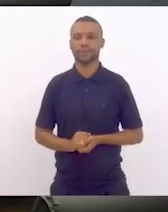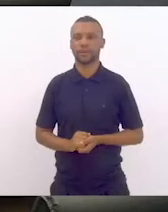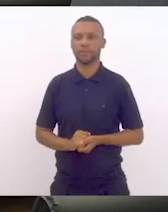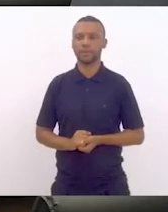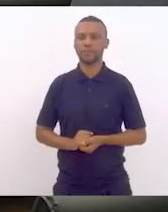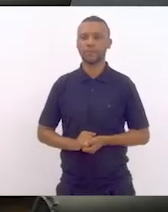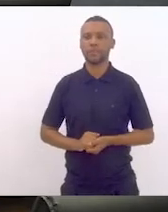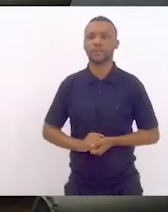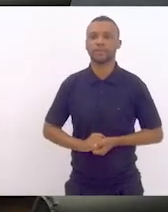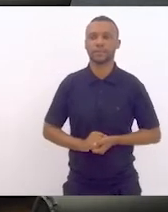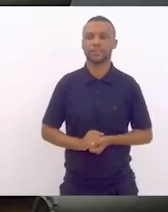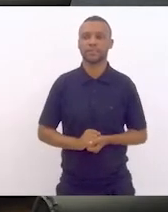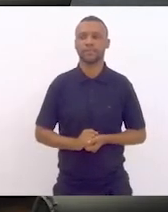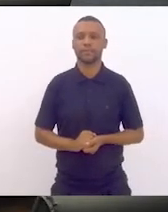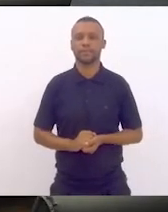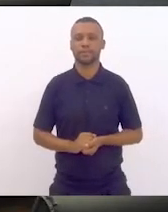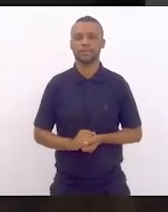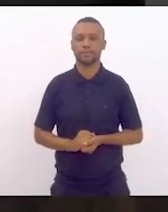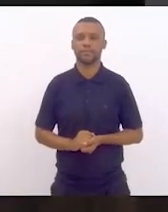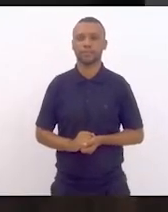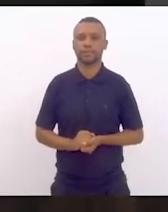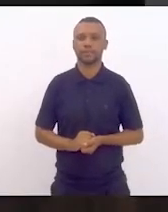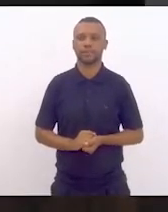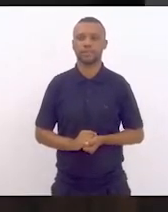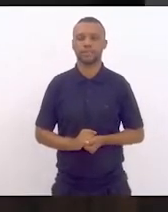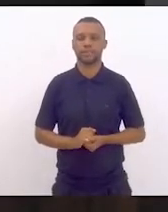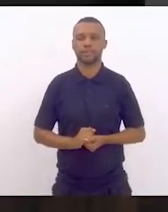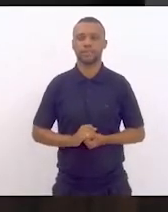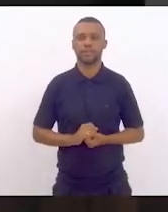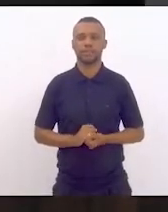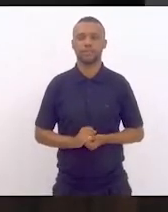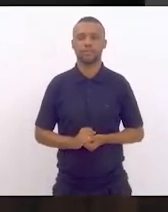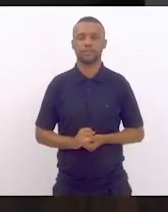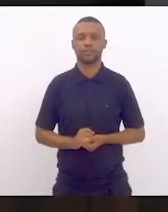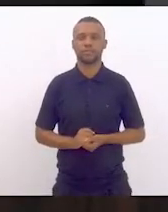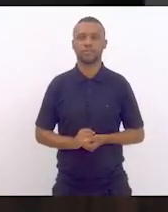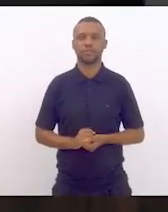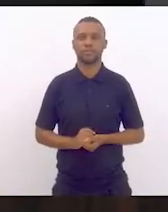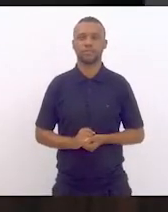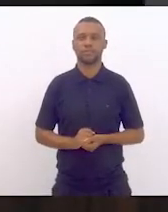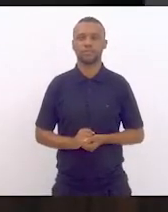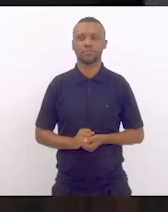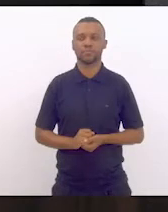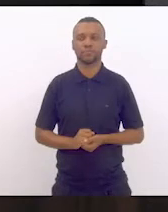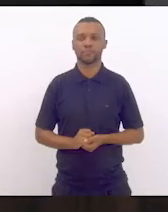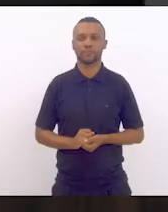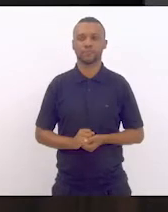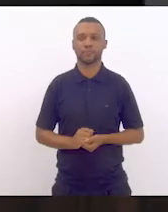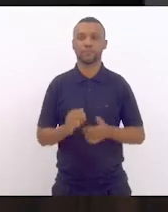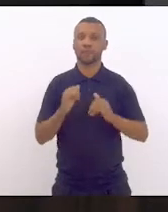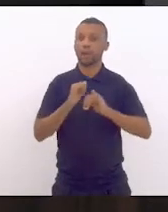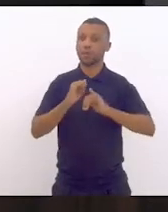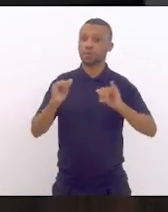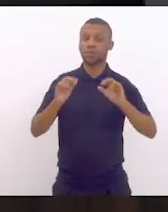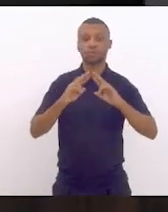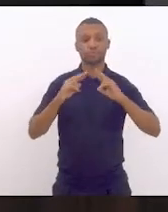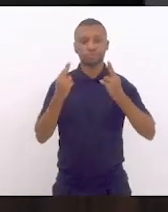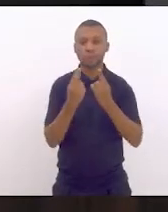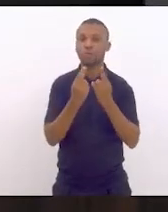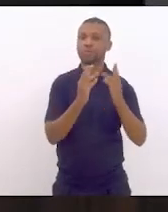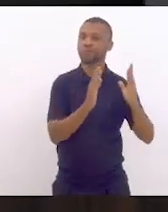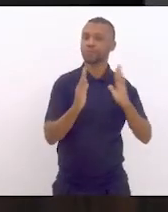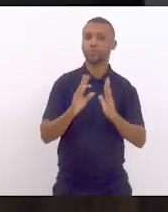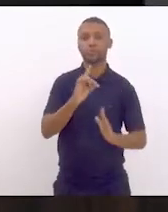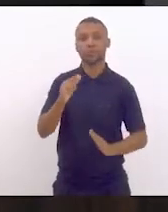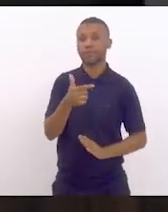Vamos à pauta. Assessoras e assessores, todas e todos. Anuncio sessão ordinária do dia